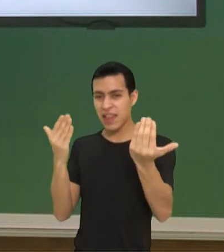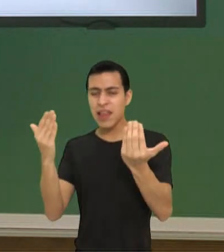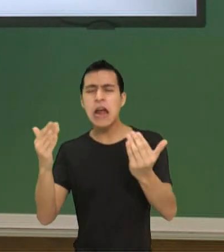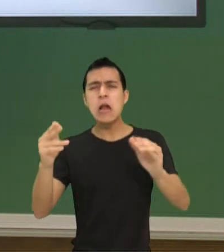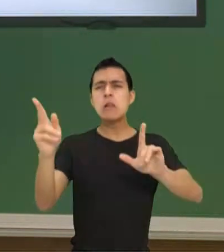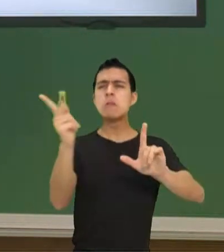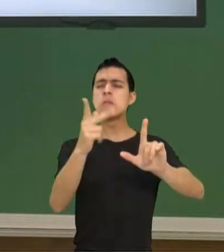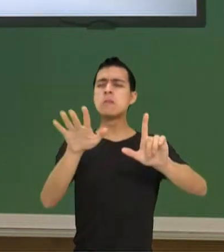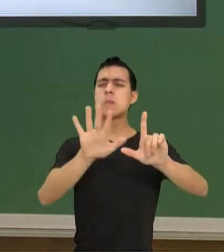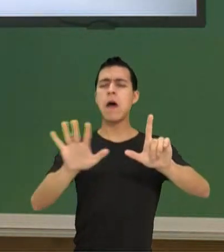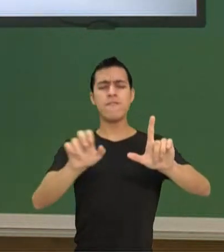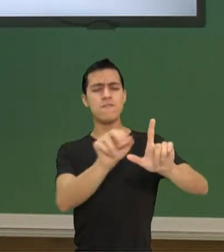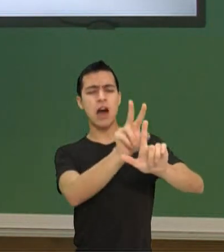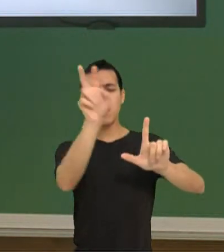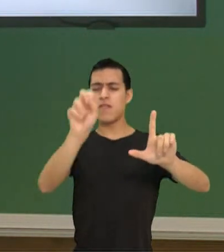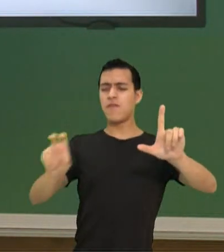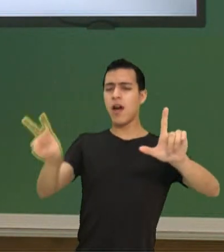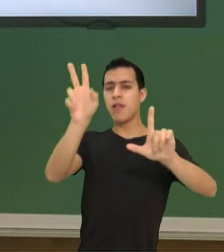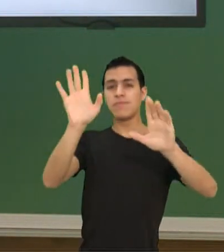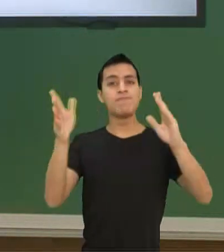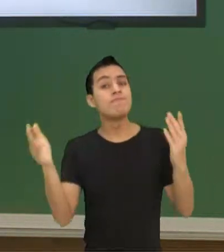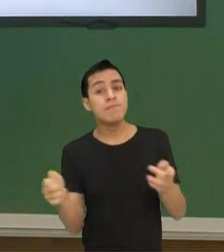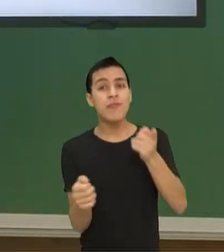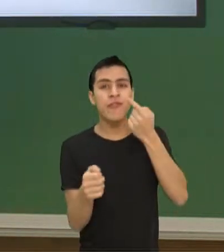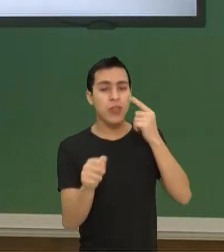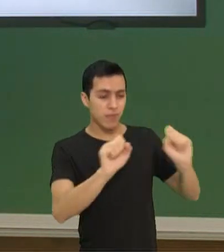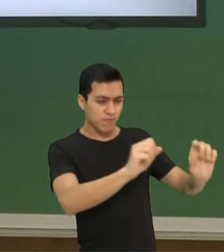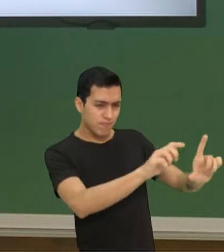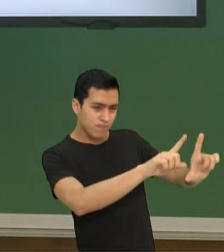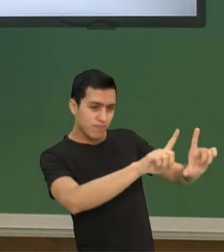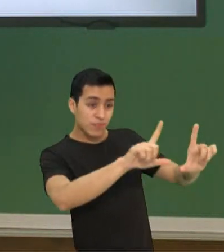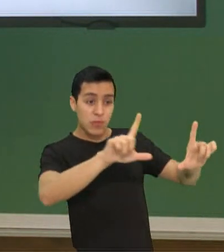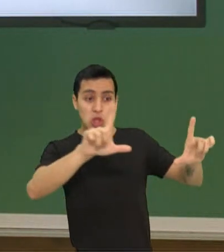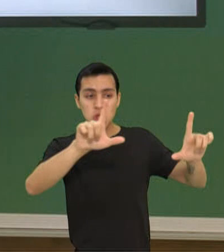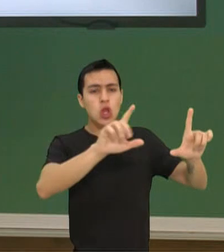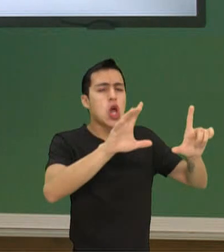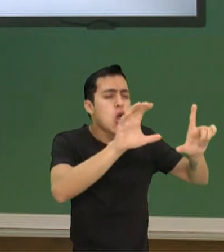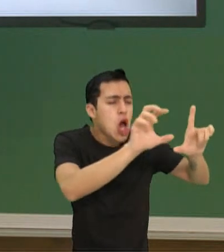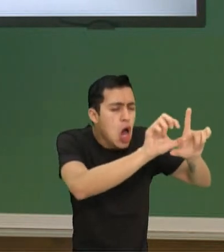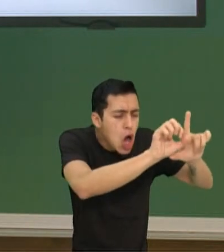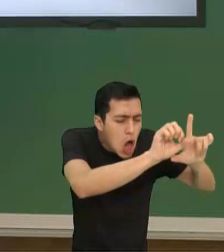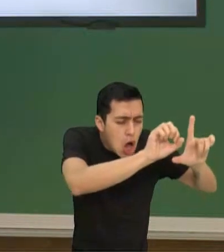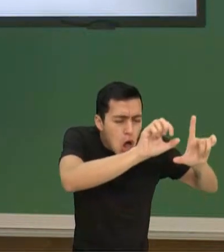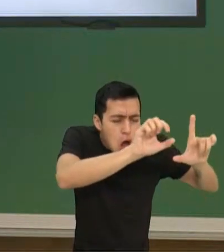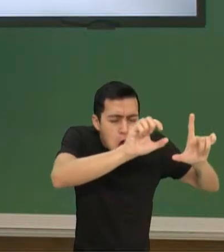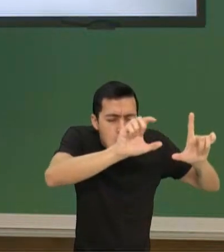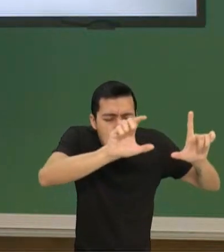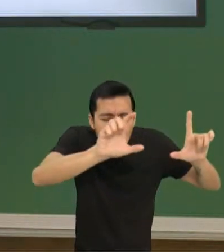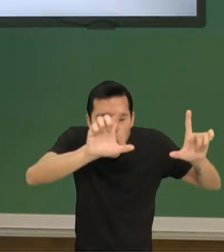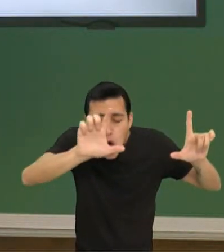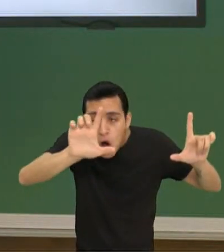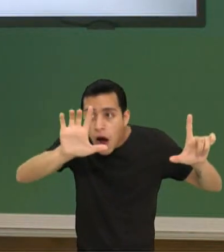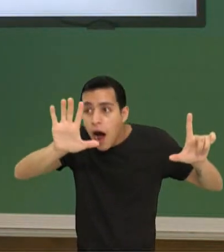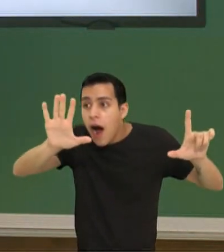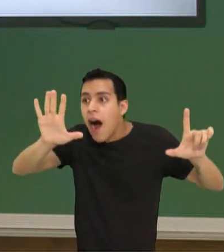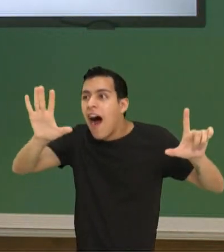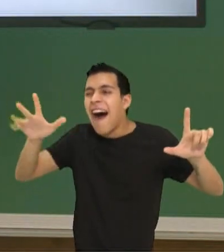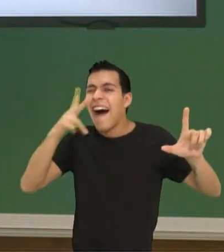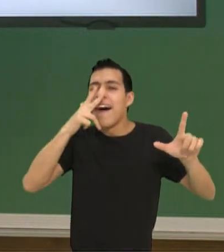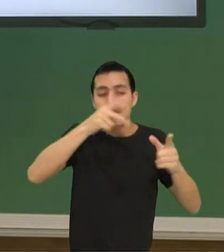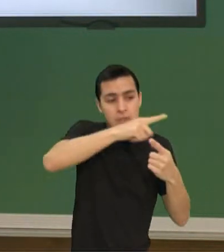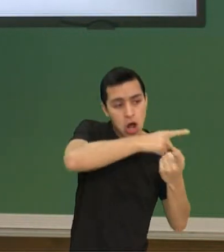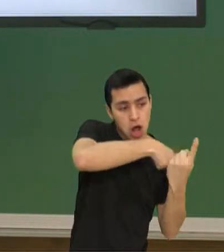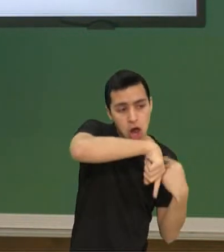valorização. Então perceba que o mural ele passa a ficar mais iluminado, passa a ficar mais como se fosse assim, uma liberdade